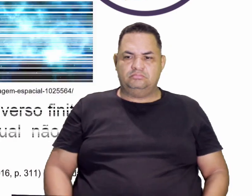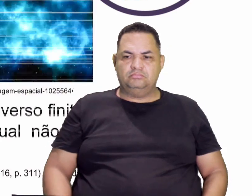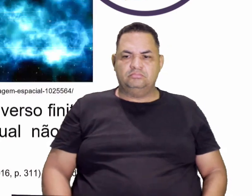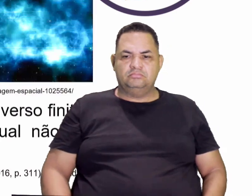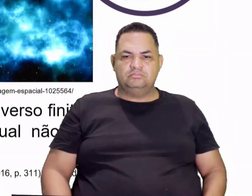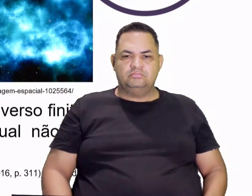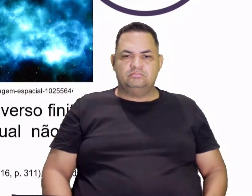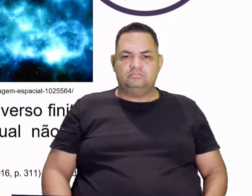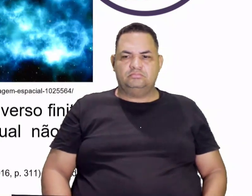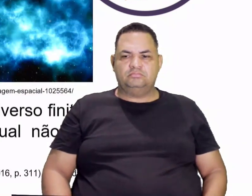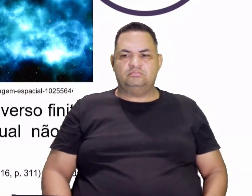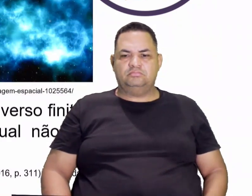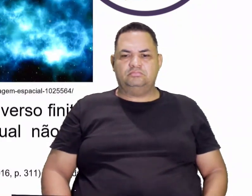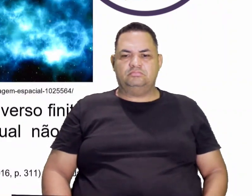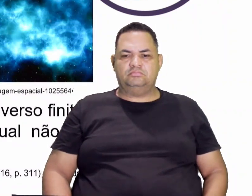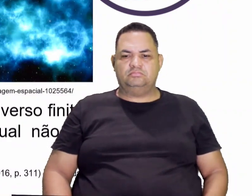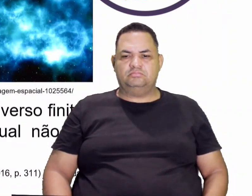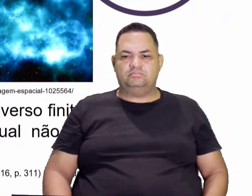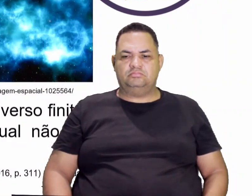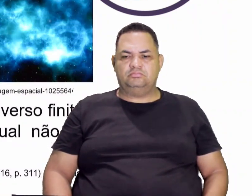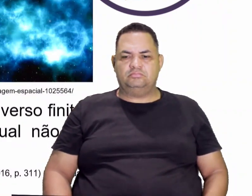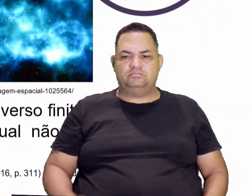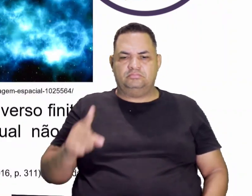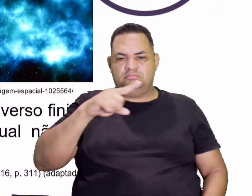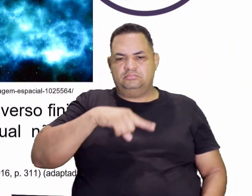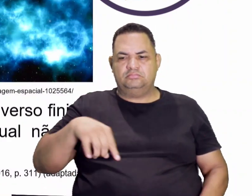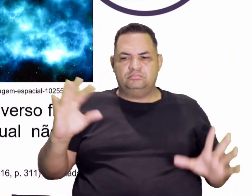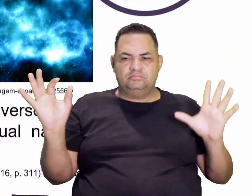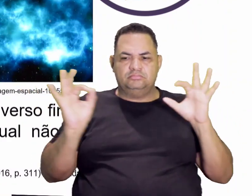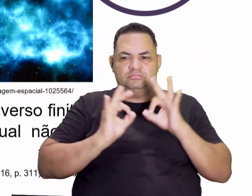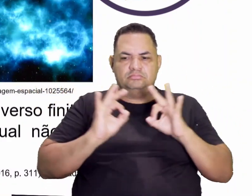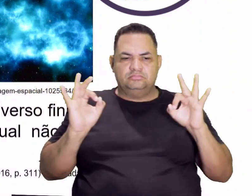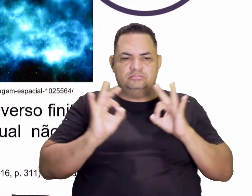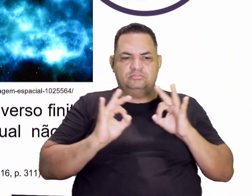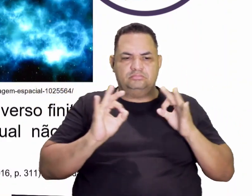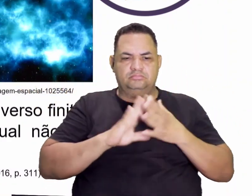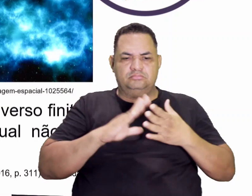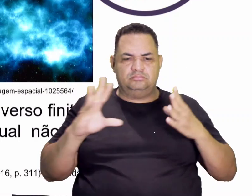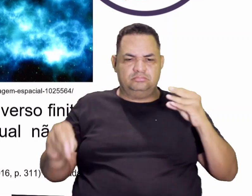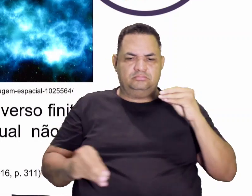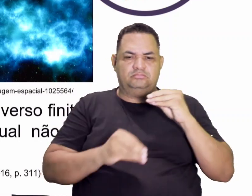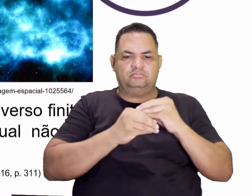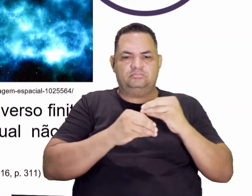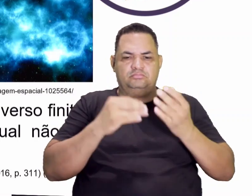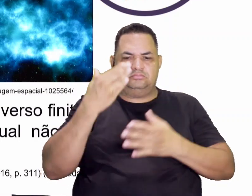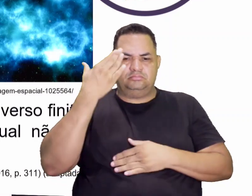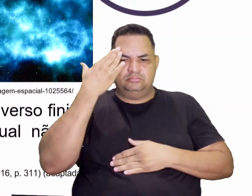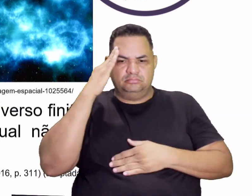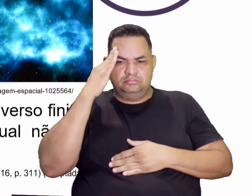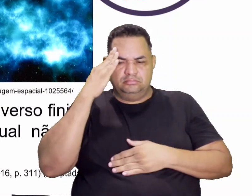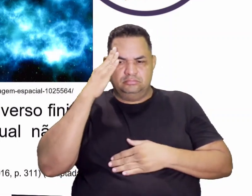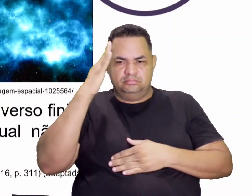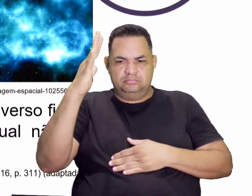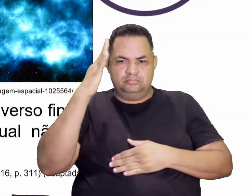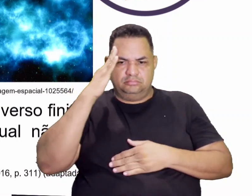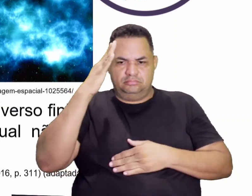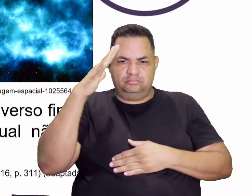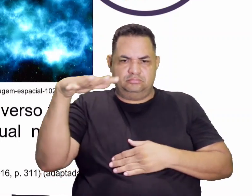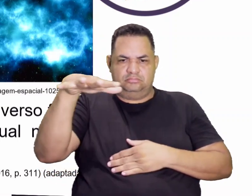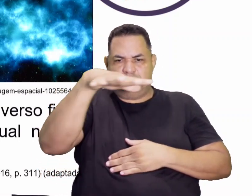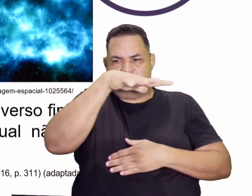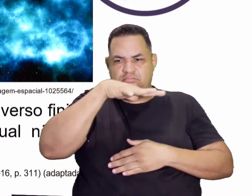como se fosse uma circunferência perfeita. Acrescente-se a isso